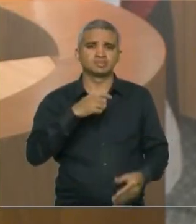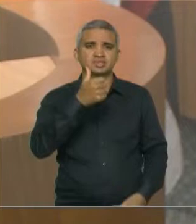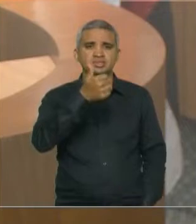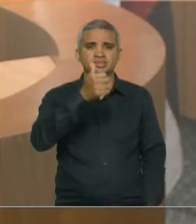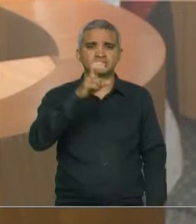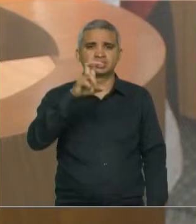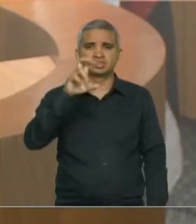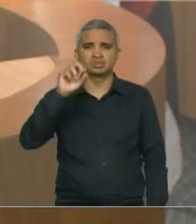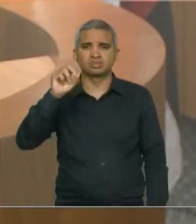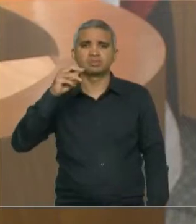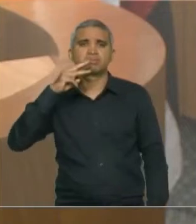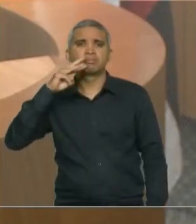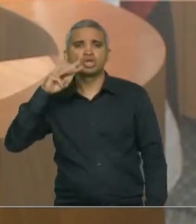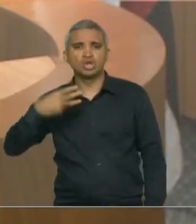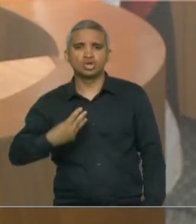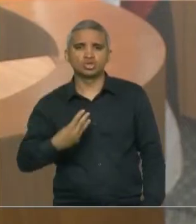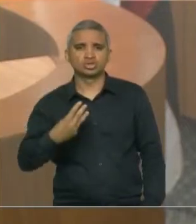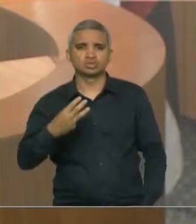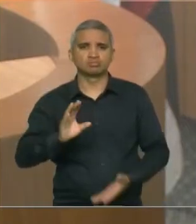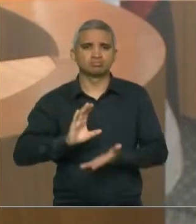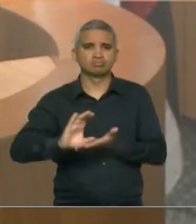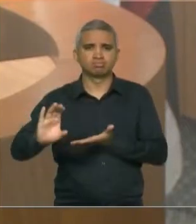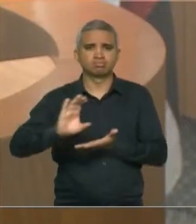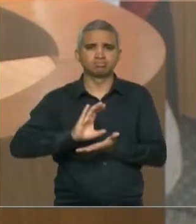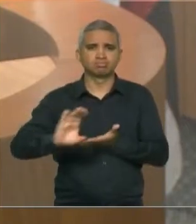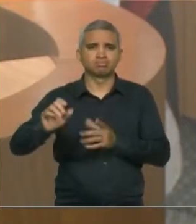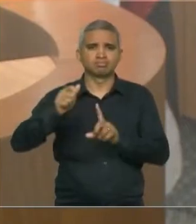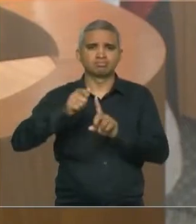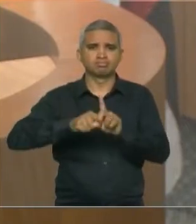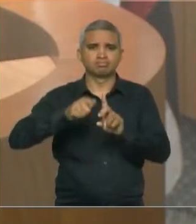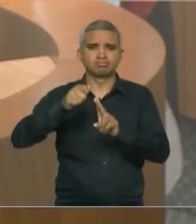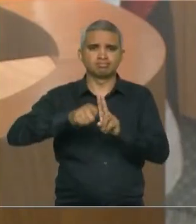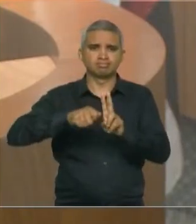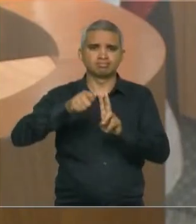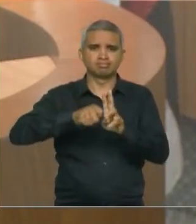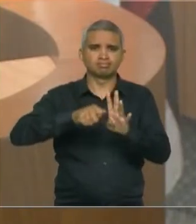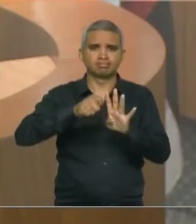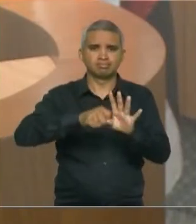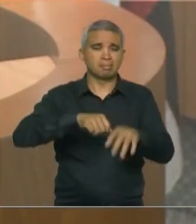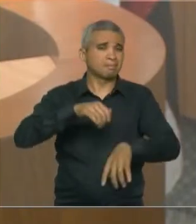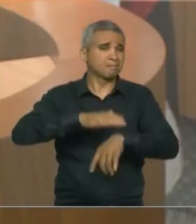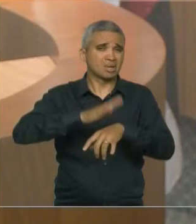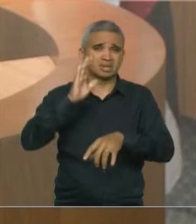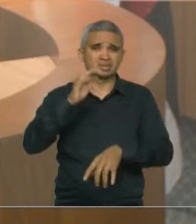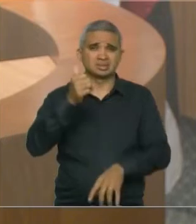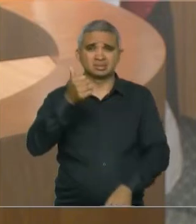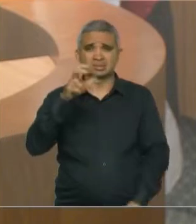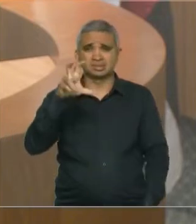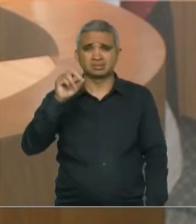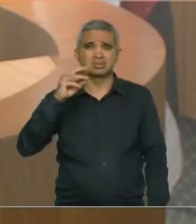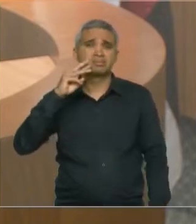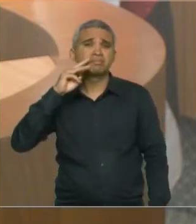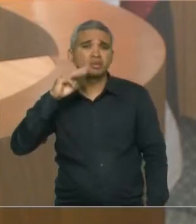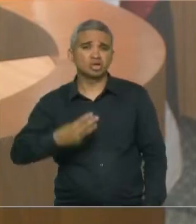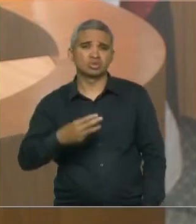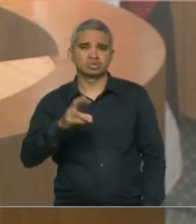na assistência à saúde do Estado do Maranhão. Se eu estiver errado, mais que isso.